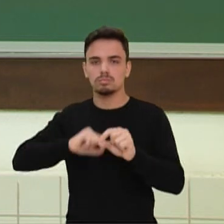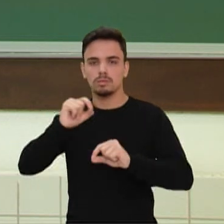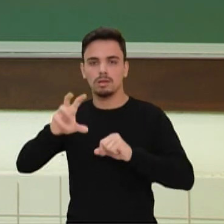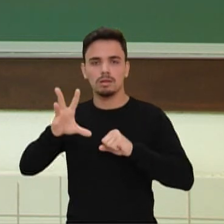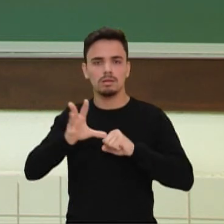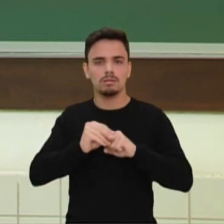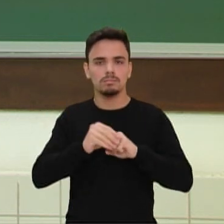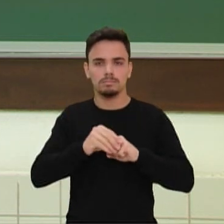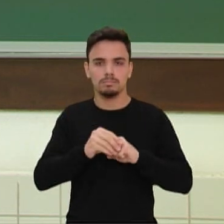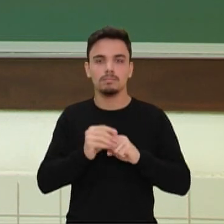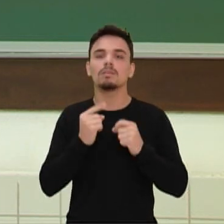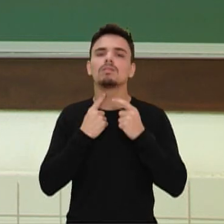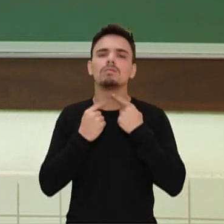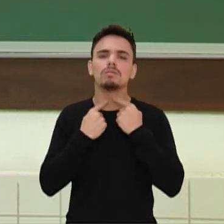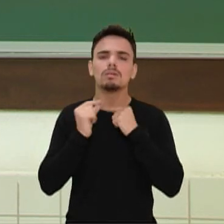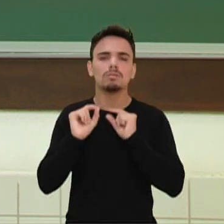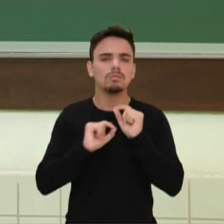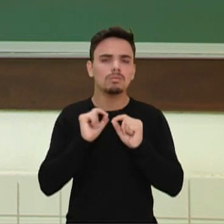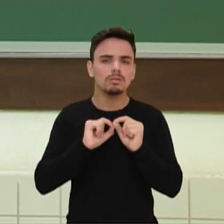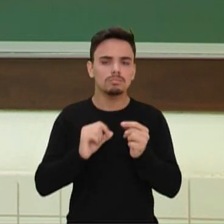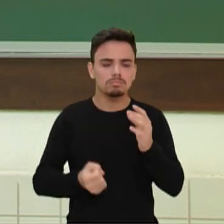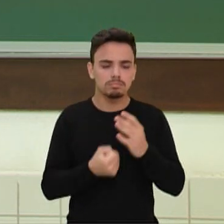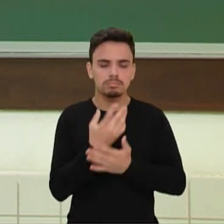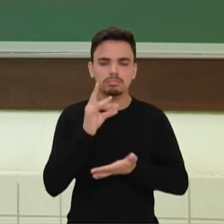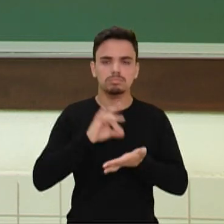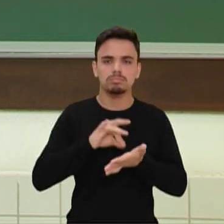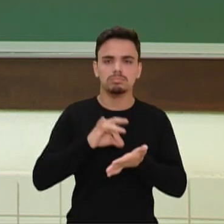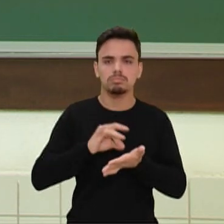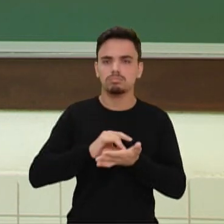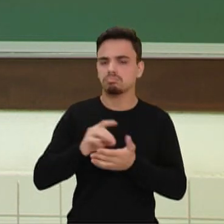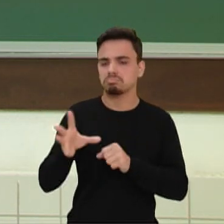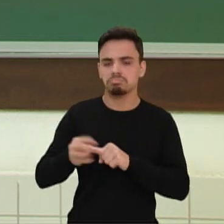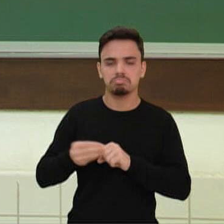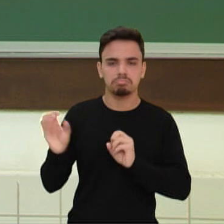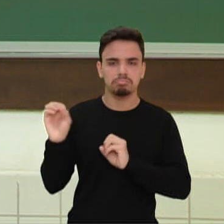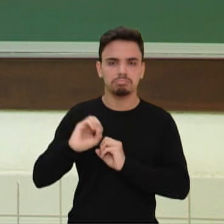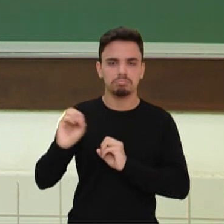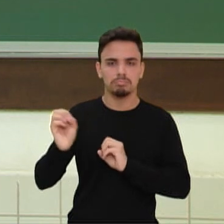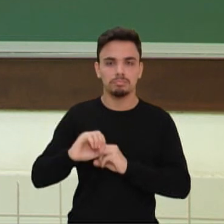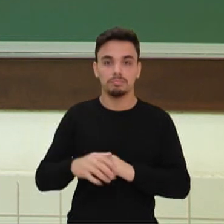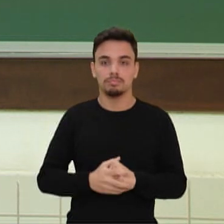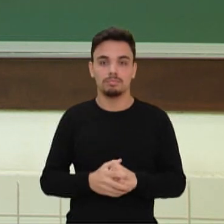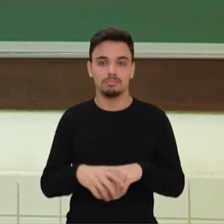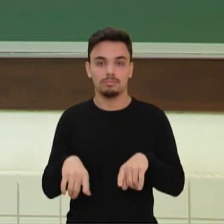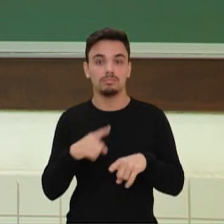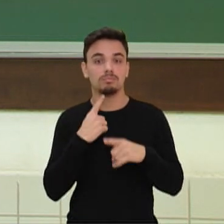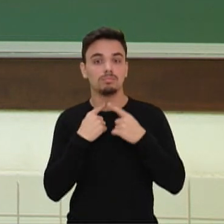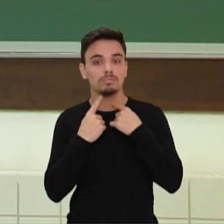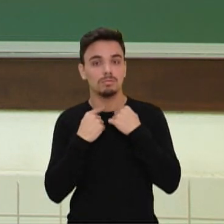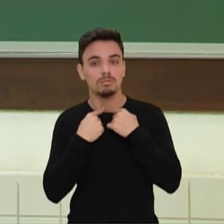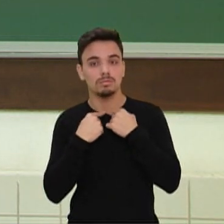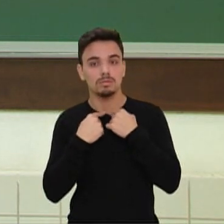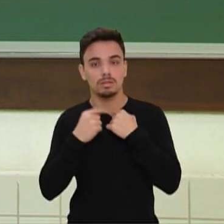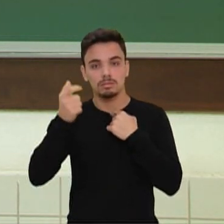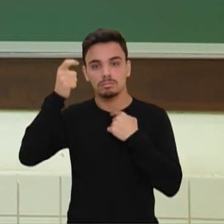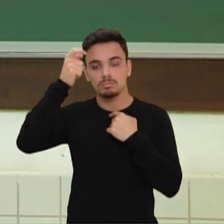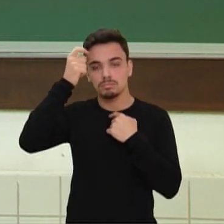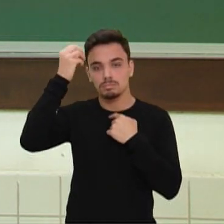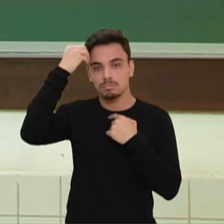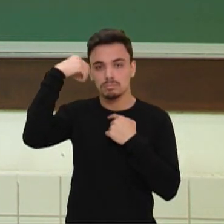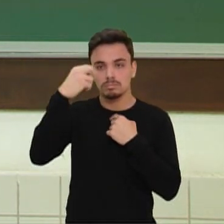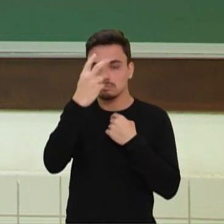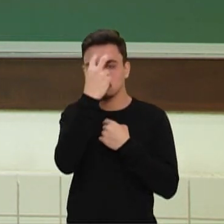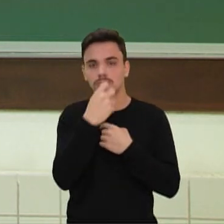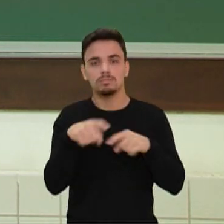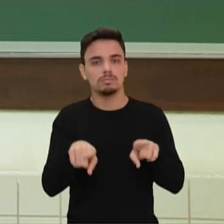vontade, ela é uma vontade originariamente sem conhecimento. É uma vontade inconsciente, cega, que não